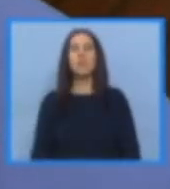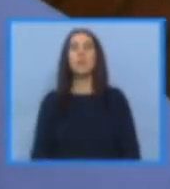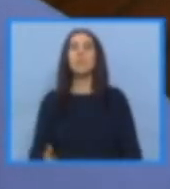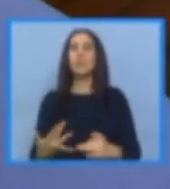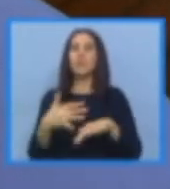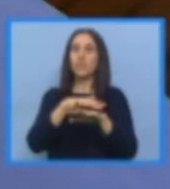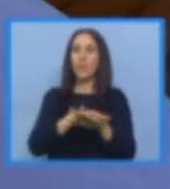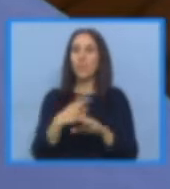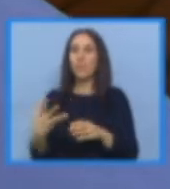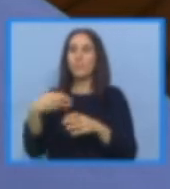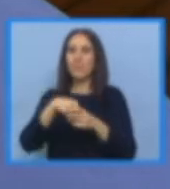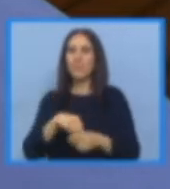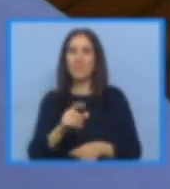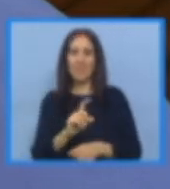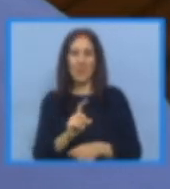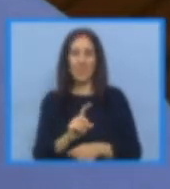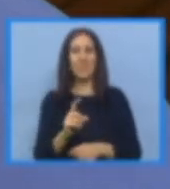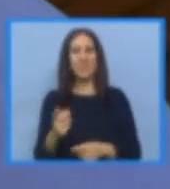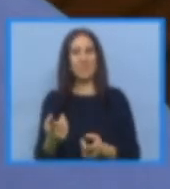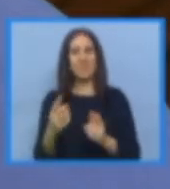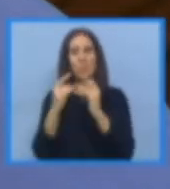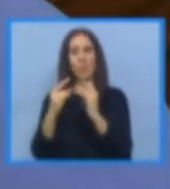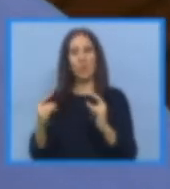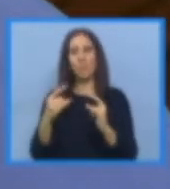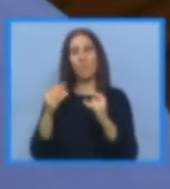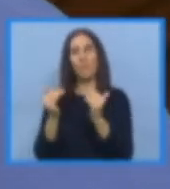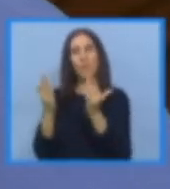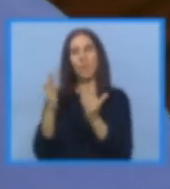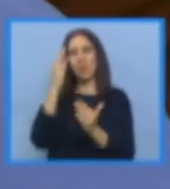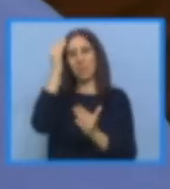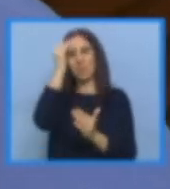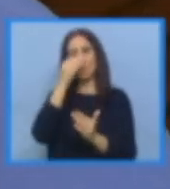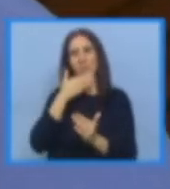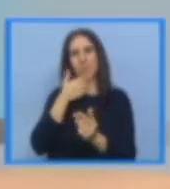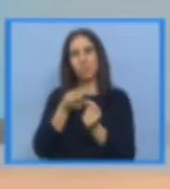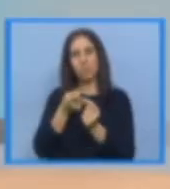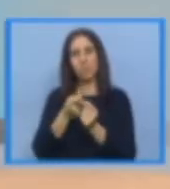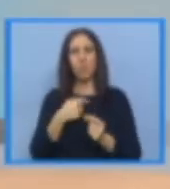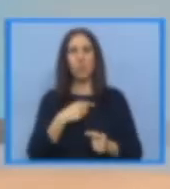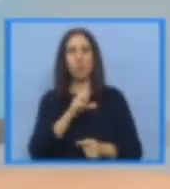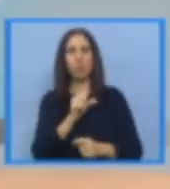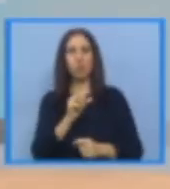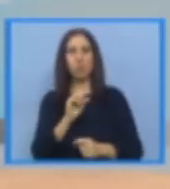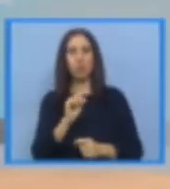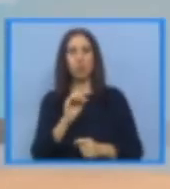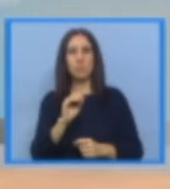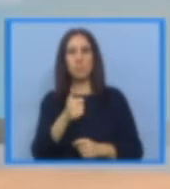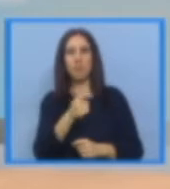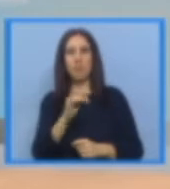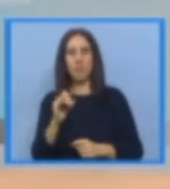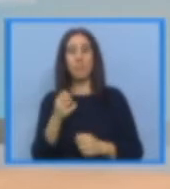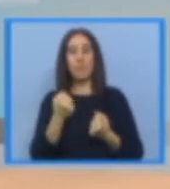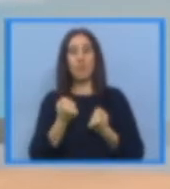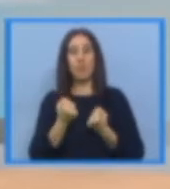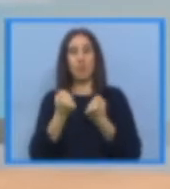Ou seja, os campos são fora das vilas mais próximas. Eu vivo em Gozbeida e o campo é a 5 minutos de carro da vila onde eu